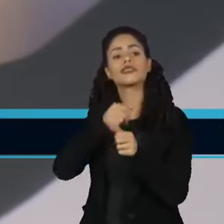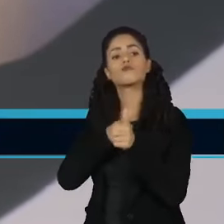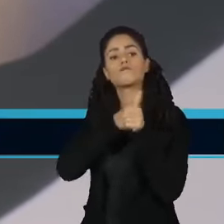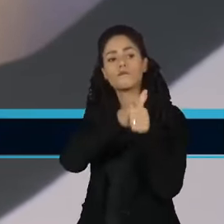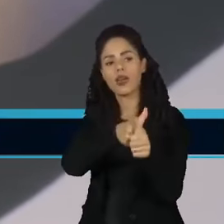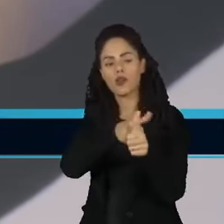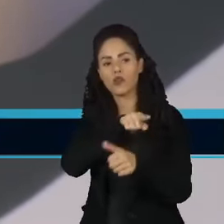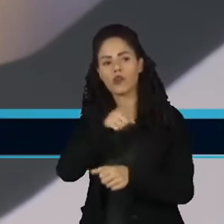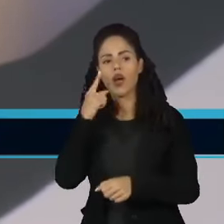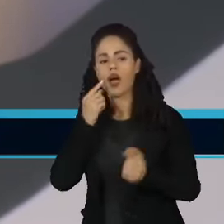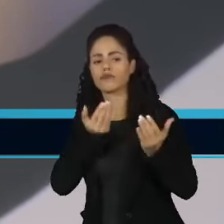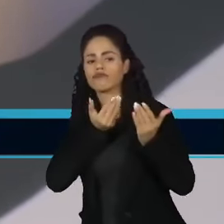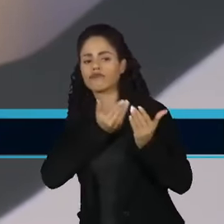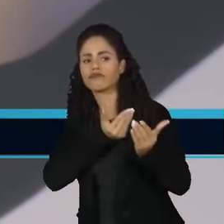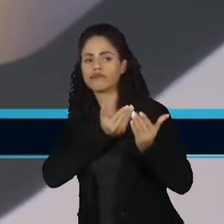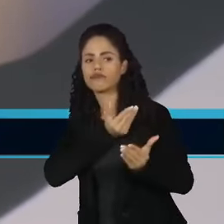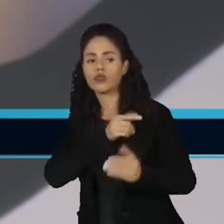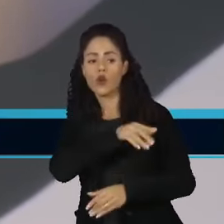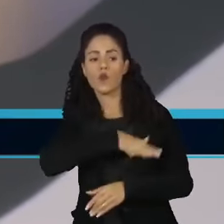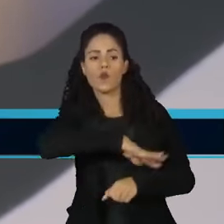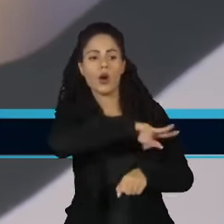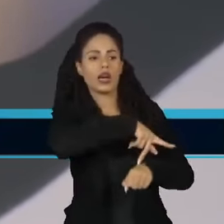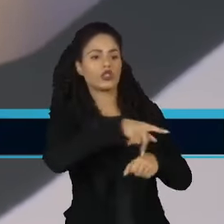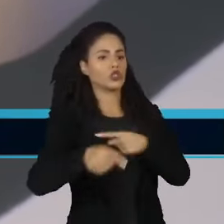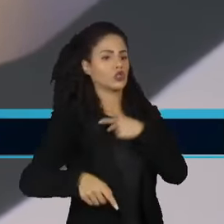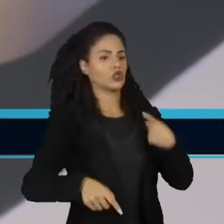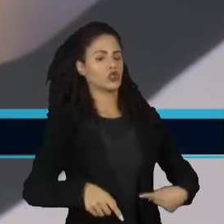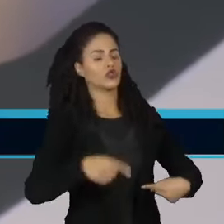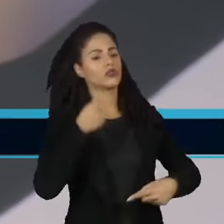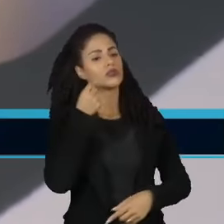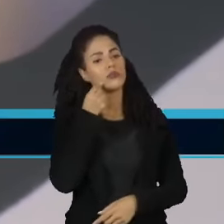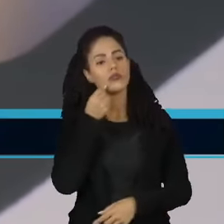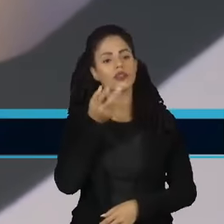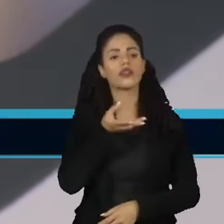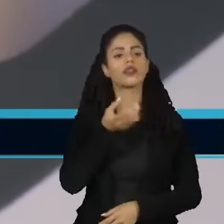olham com certa desconfiança com relação à China, para ver se ele consegue angariar apoio para sua causa.